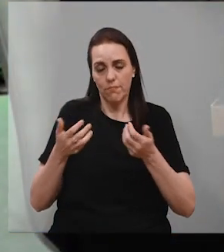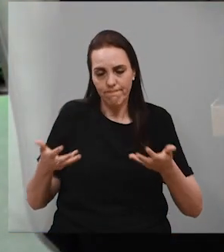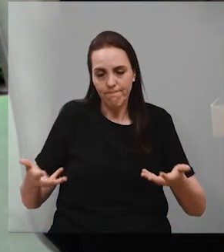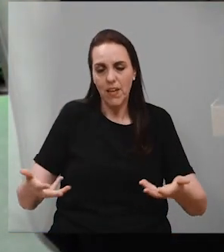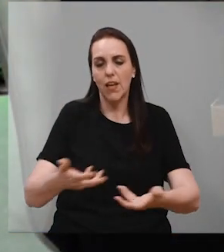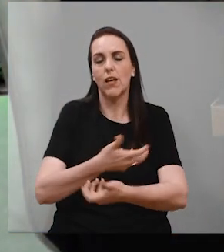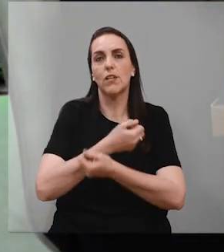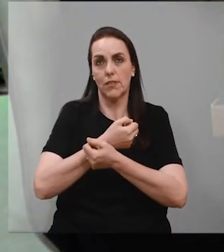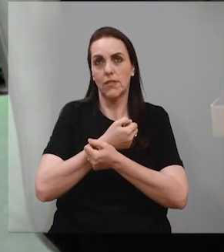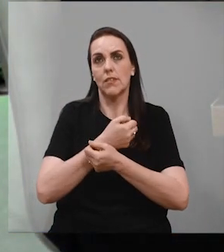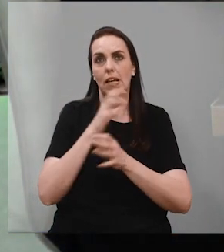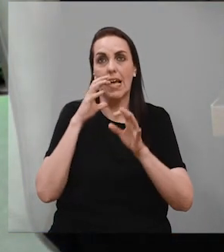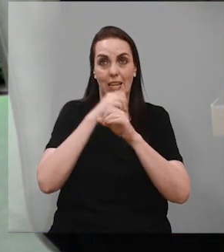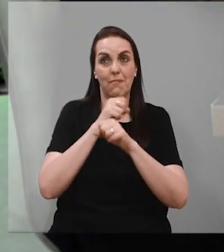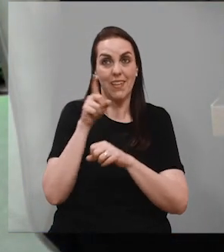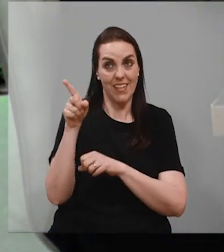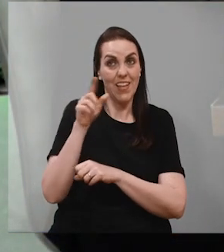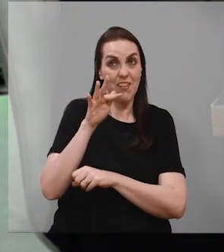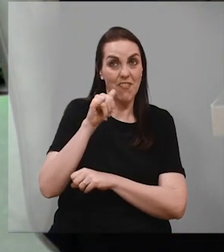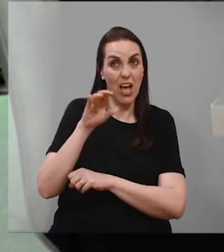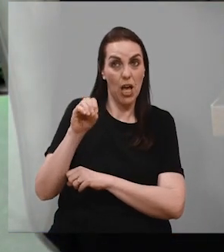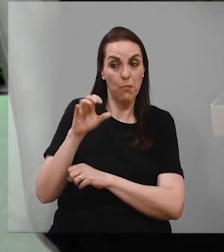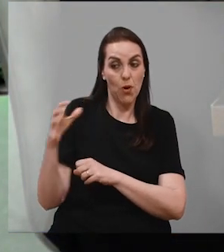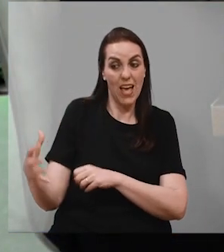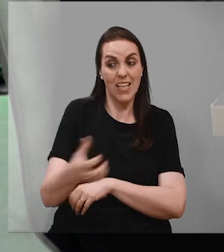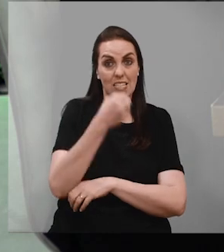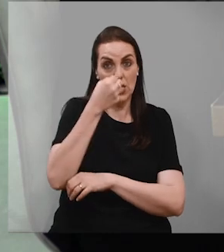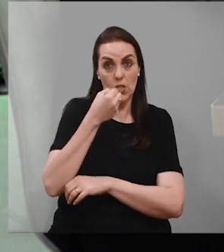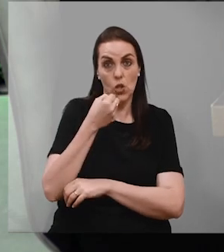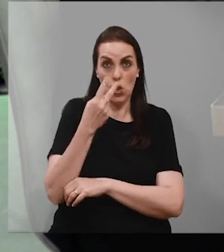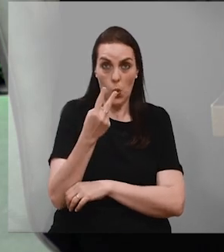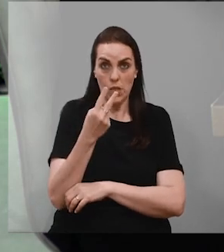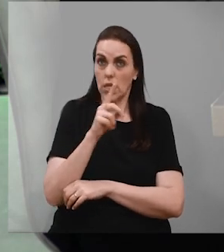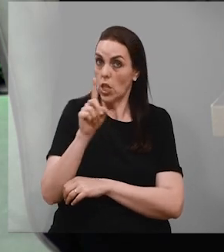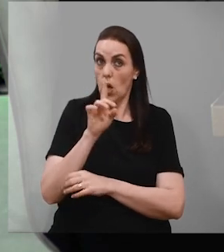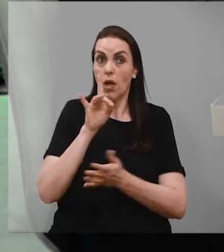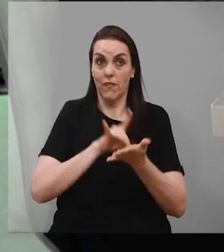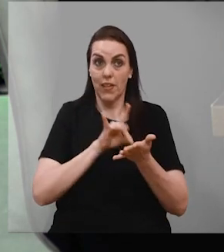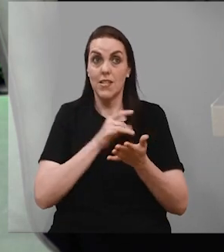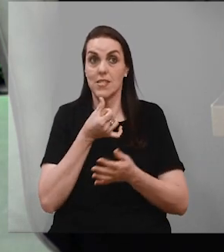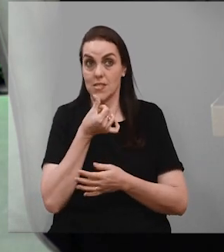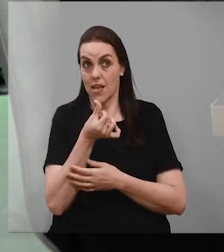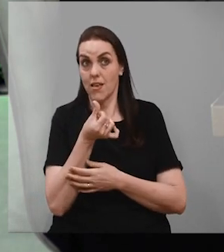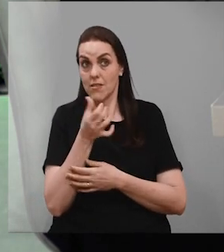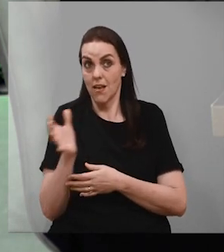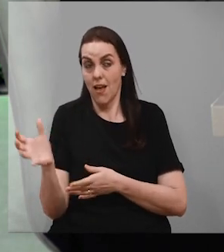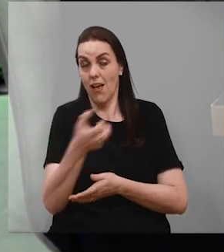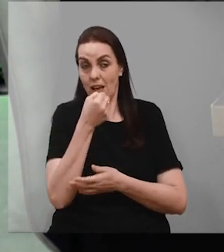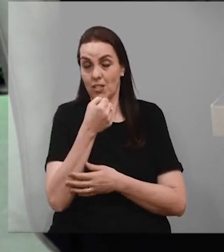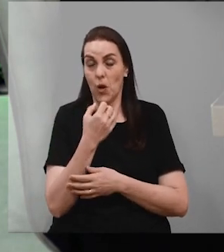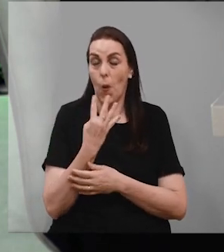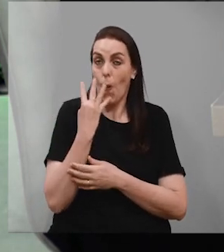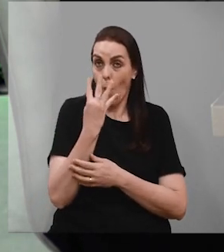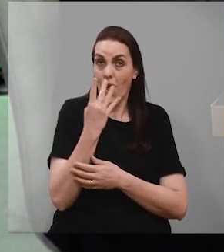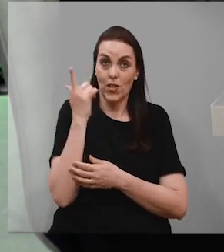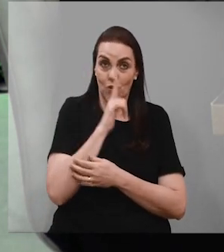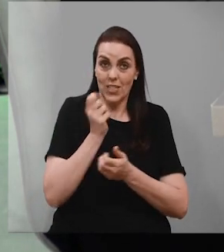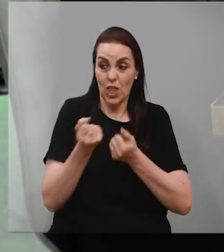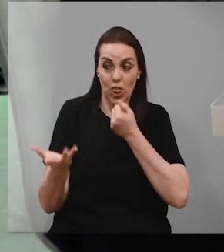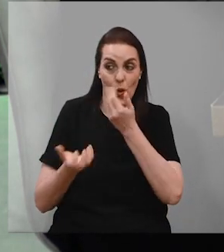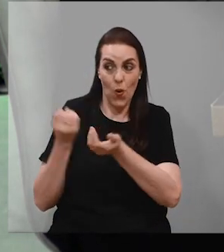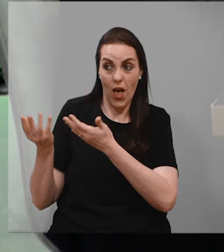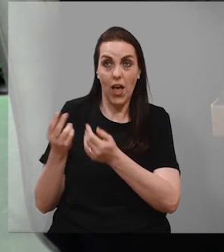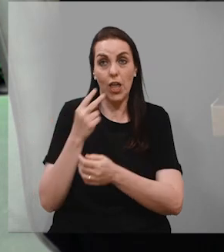abriram os braços para os animais. O Fábio resgatou 2, né? Tem 2 resgatados. Eu resgatei 6, né? Na realidade. E 4 eu